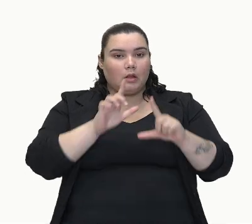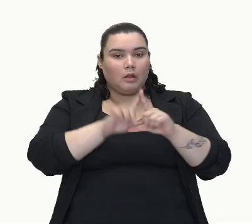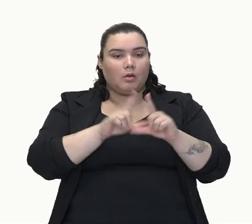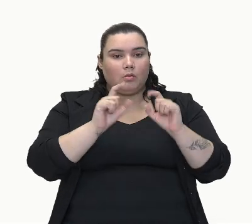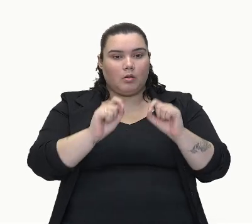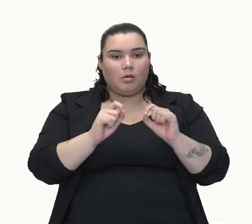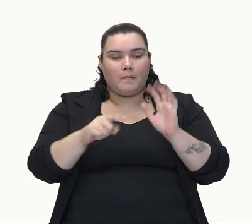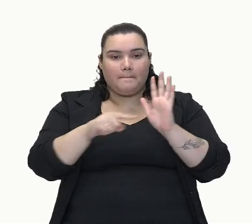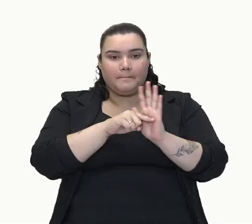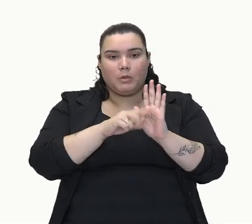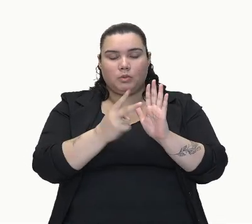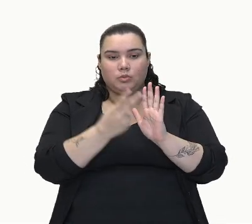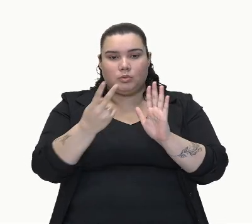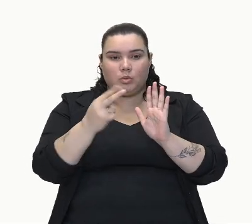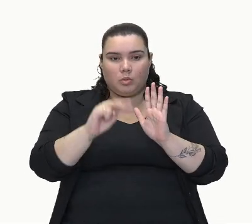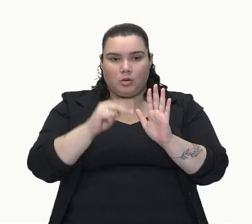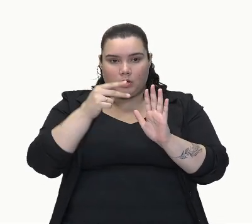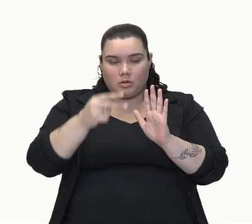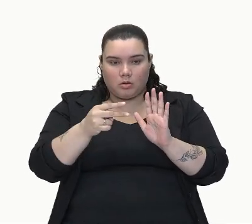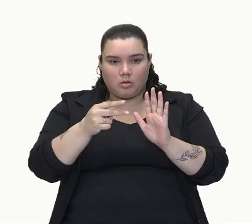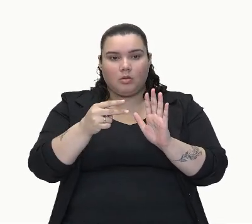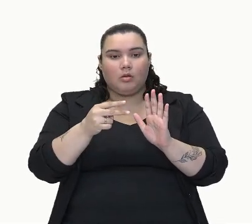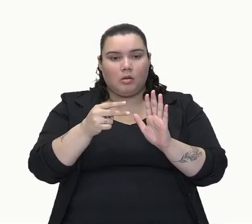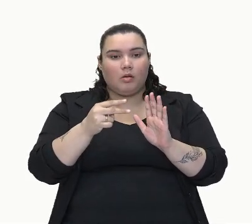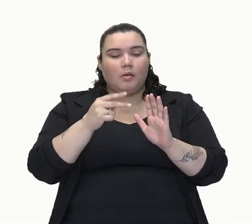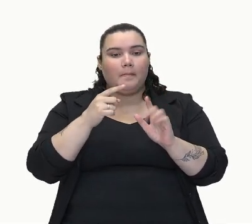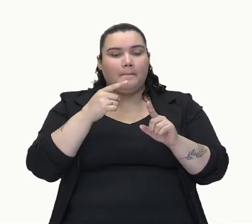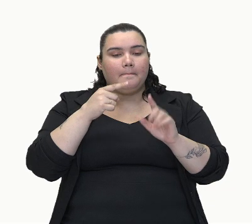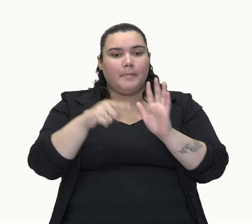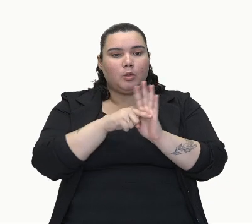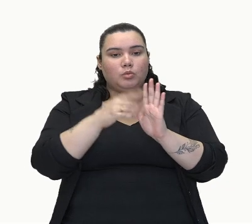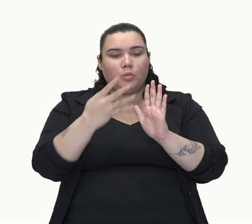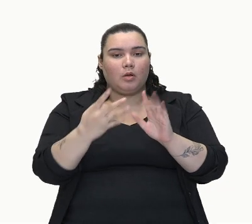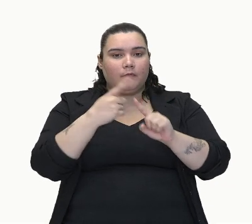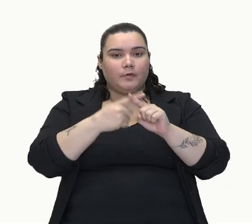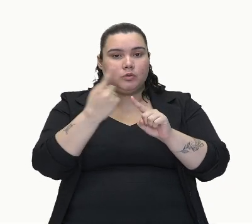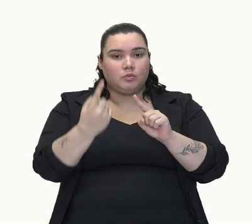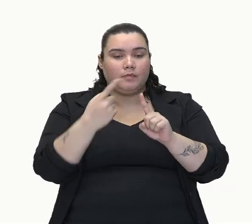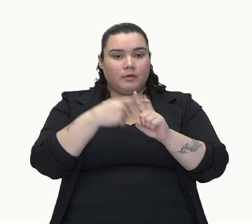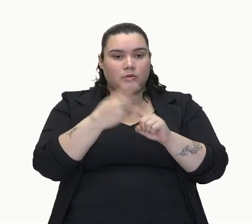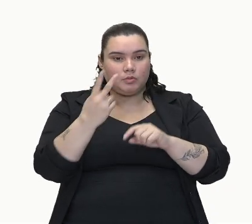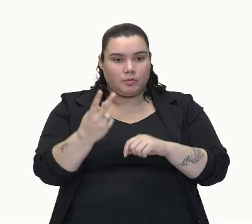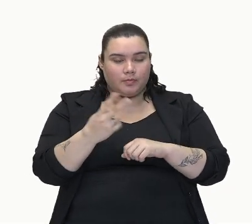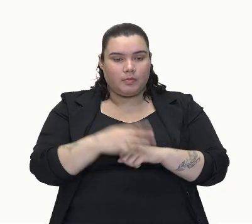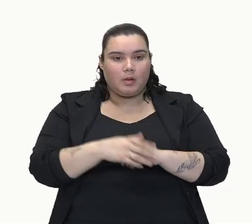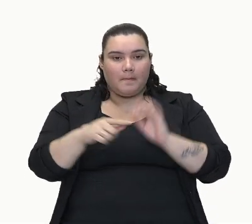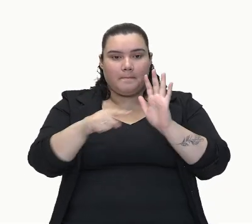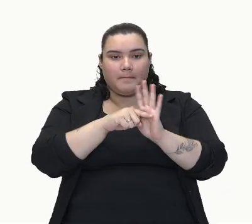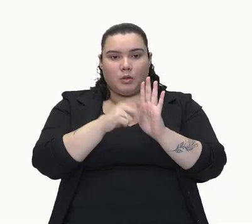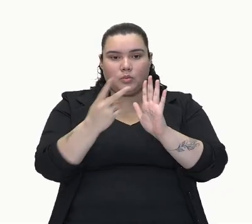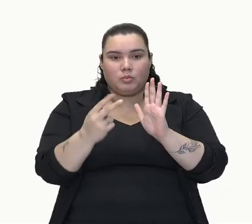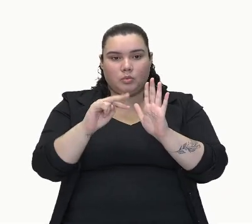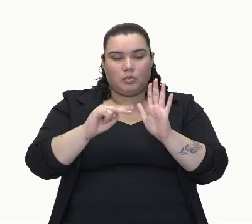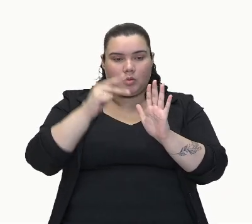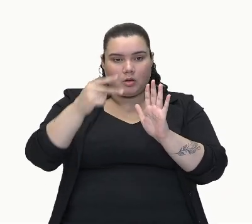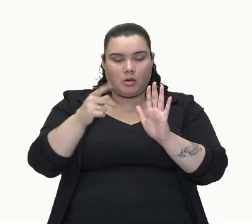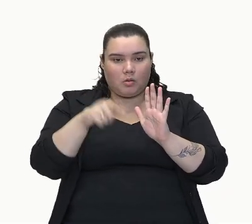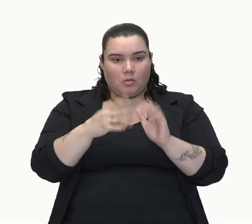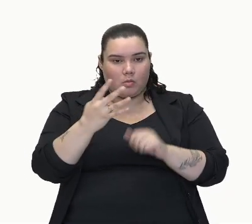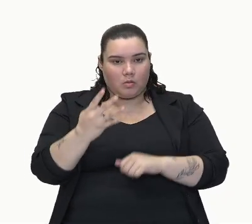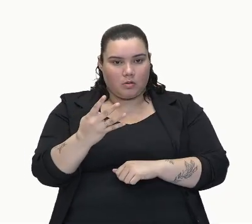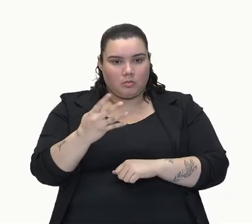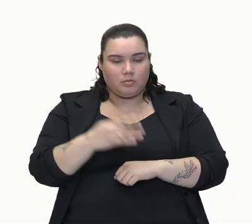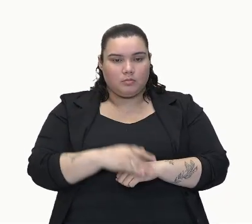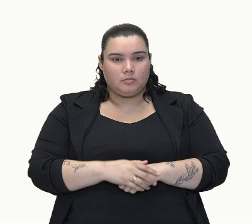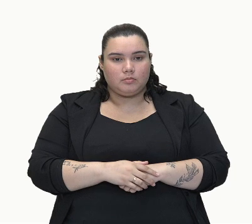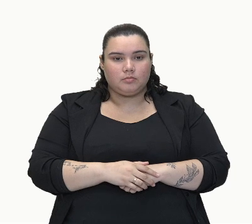menos 2 ao quadrado menos 4 vezes 1 vezes 2. Menos 2 ao quadrado é 4,